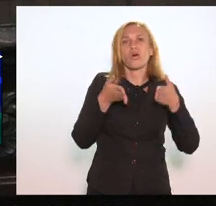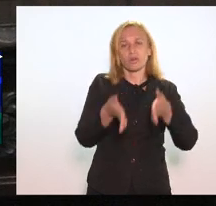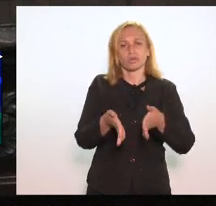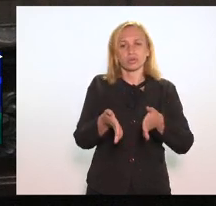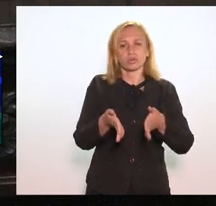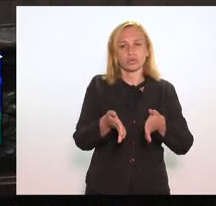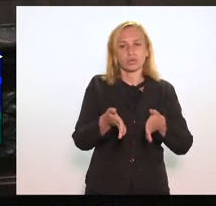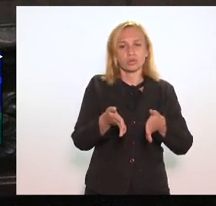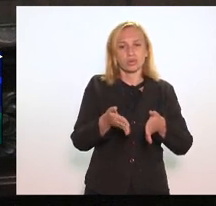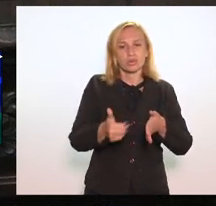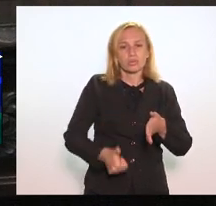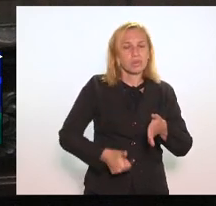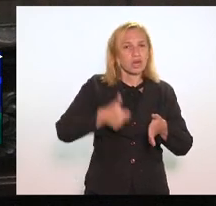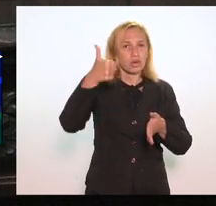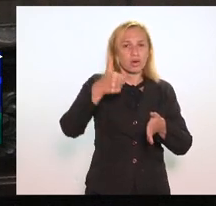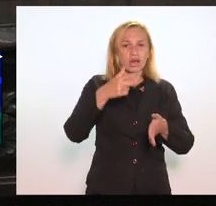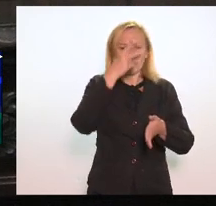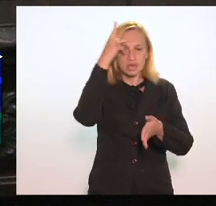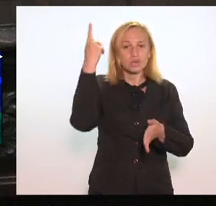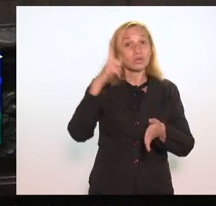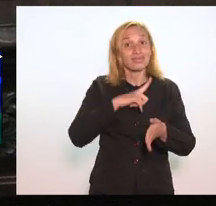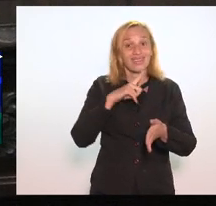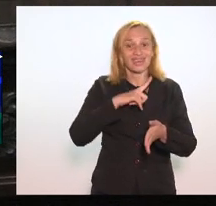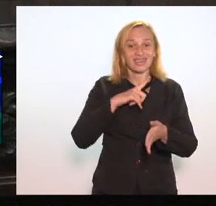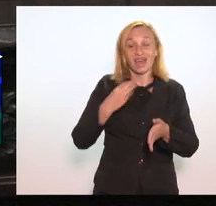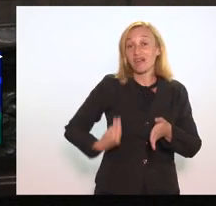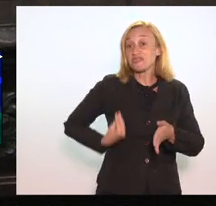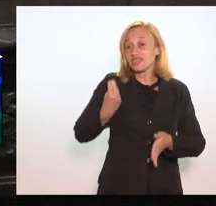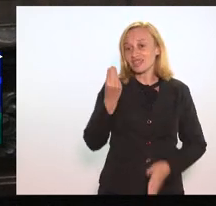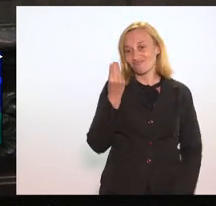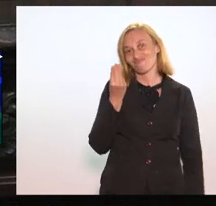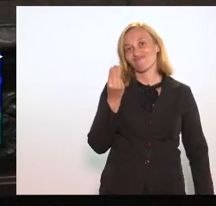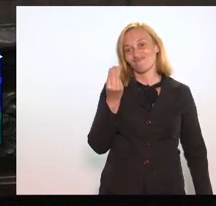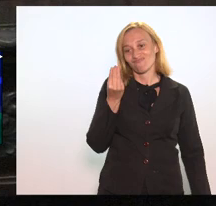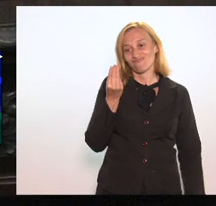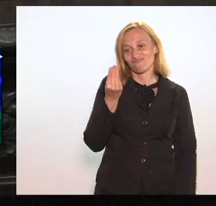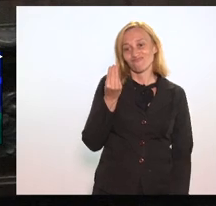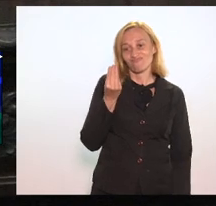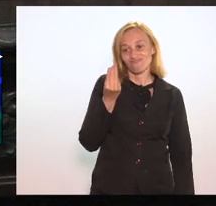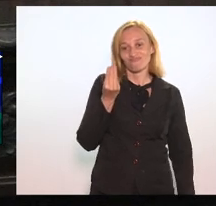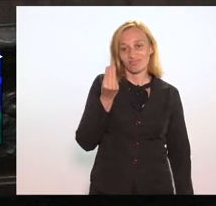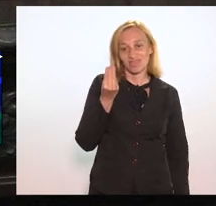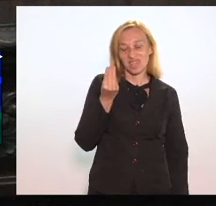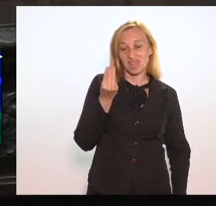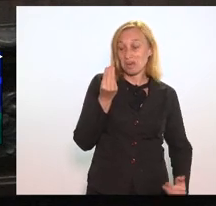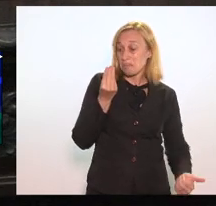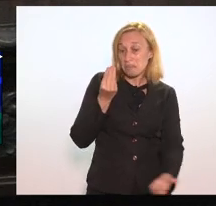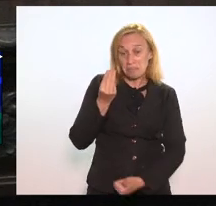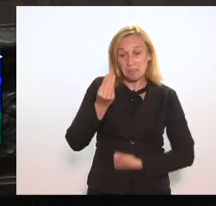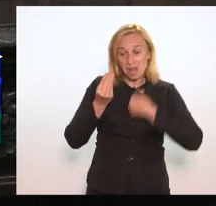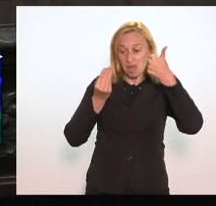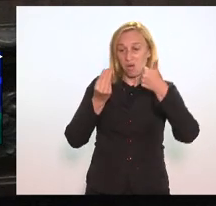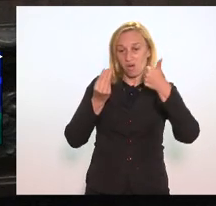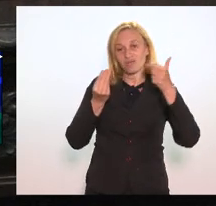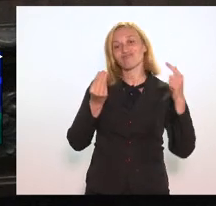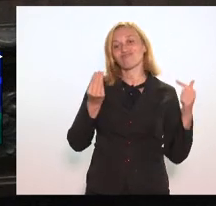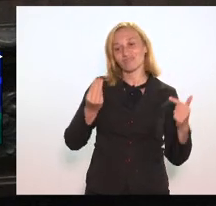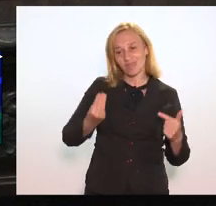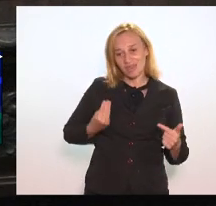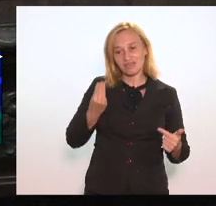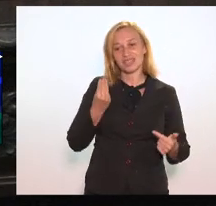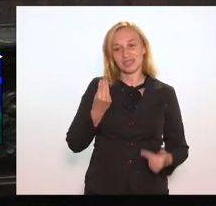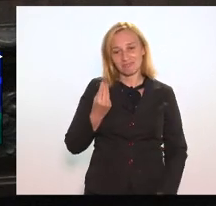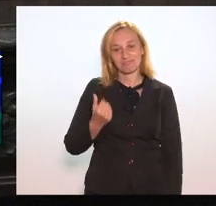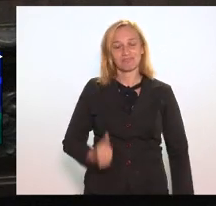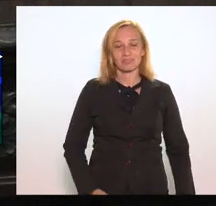no bem maior que a pessoa tem a vida e não tem bem maior do que a vida